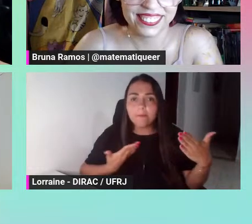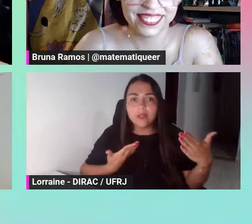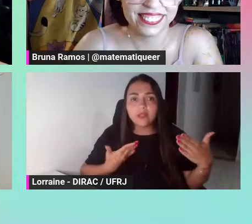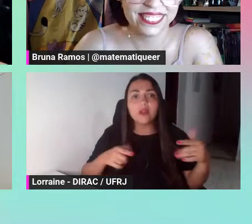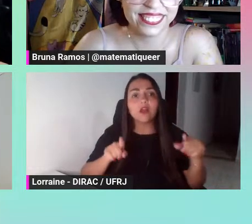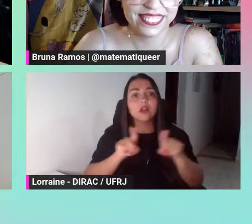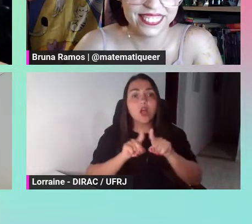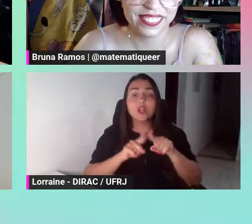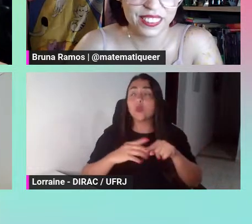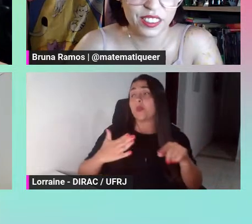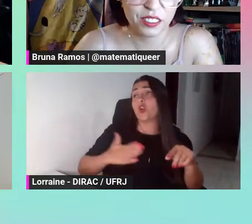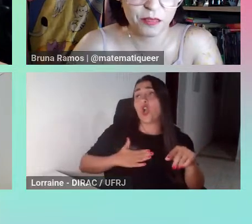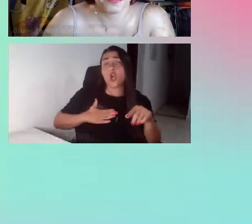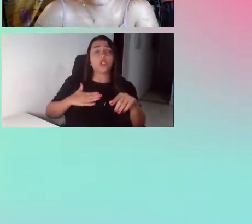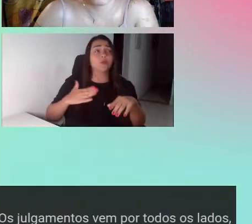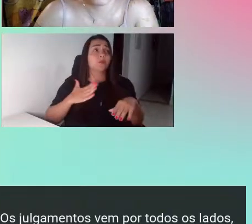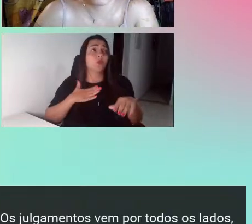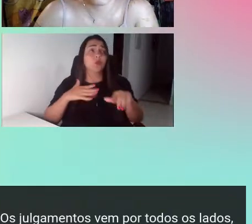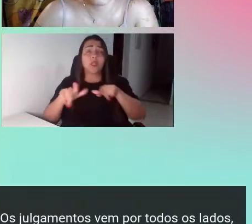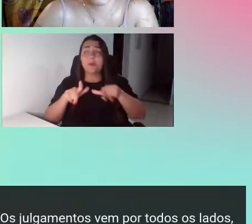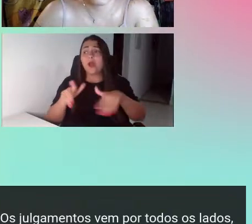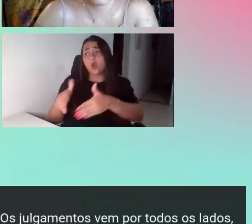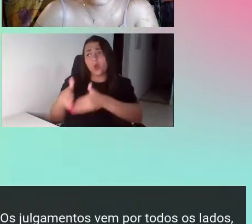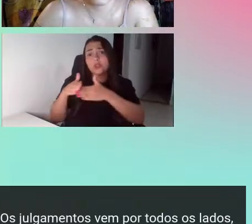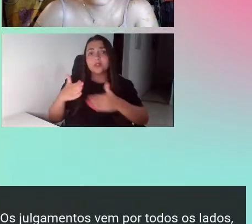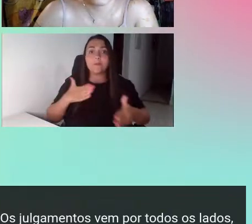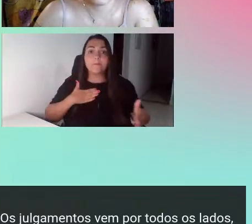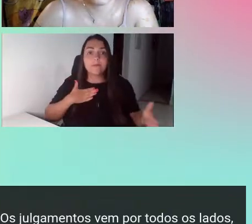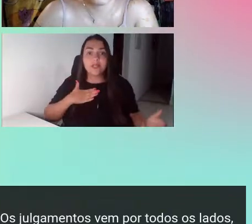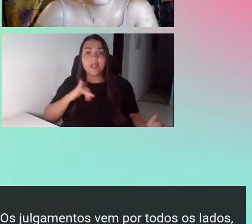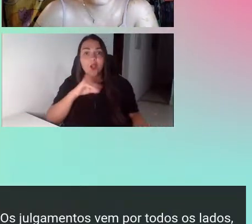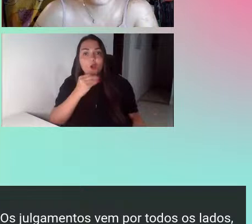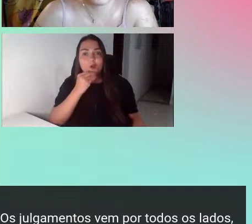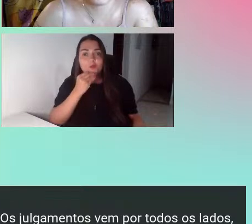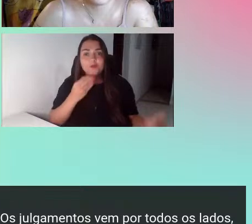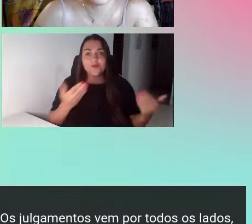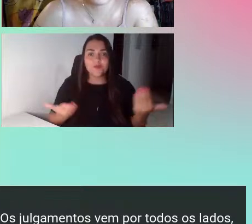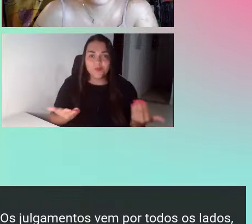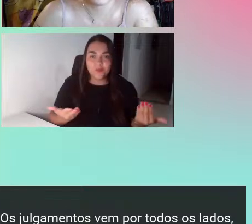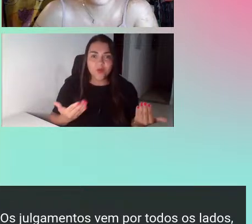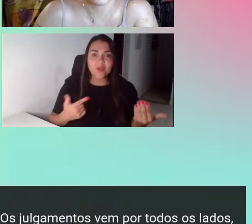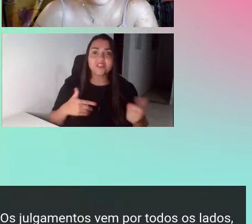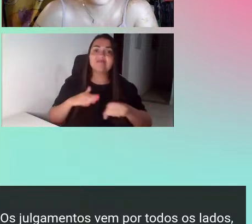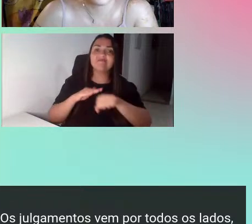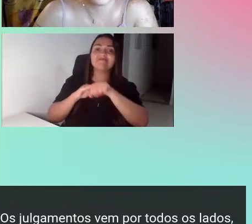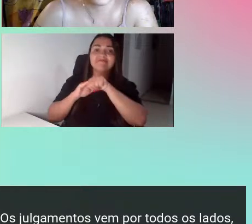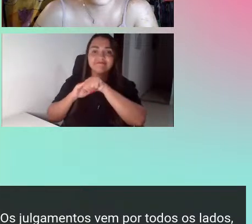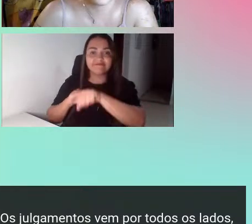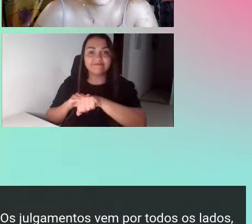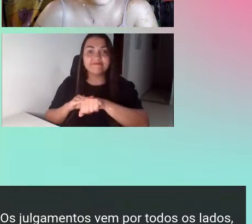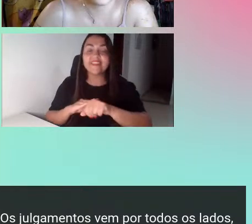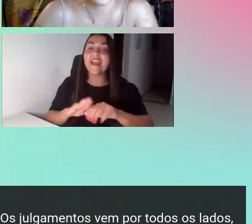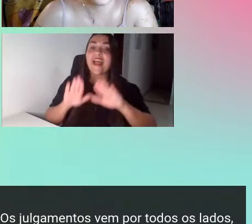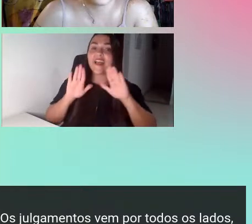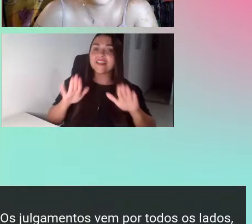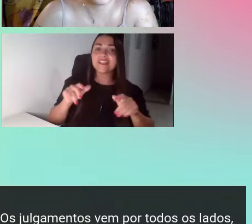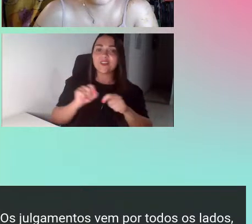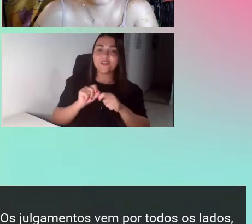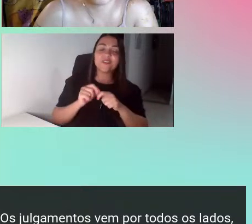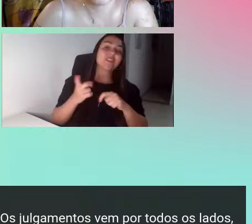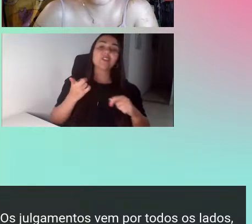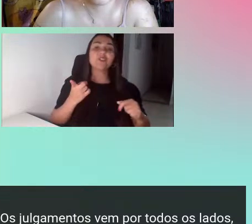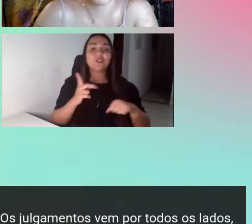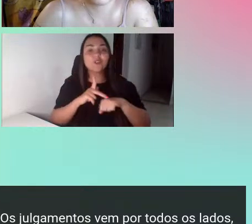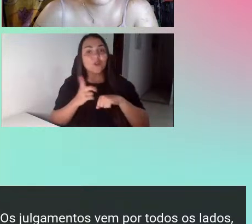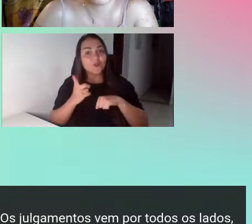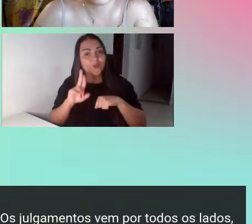curto meu trabalho, com licença, que agora é minha vez. Sabe? E foi como eu fui fazer o doutorado. Eu cheguei para todo mundo lá e disse, vocês